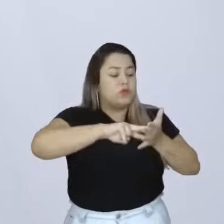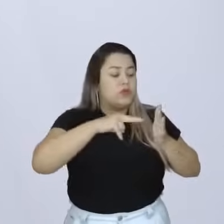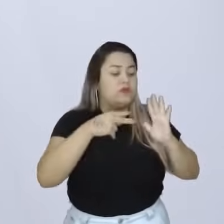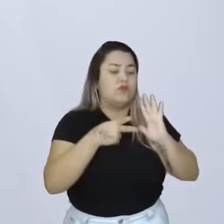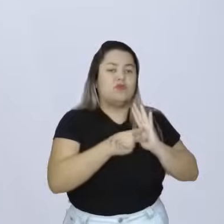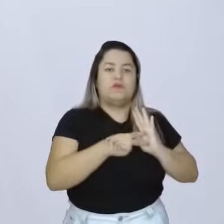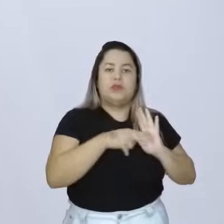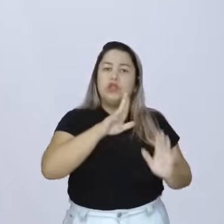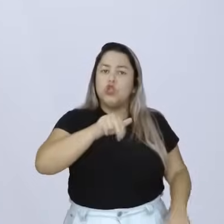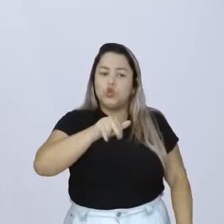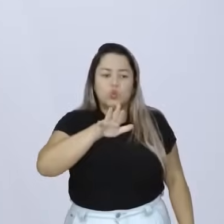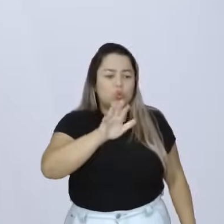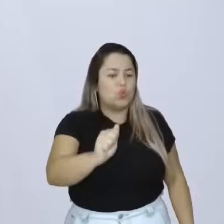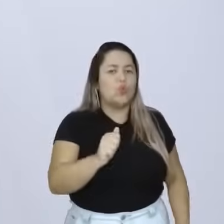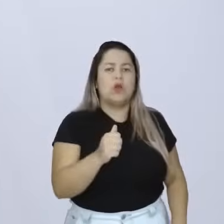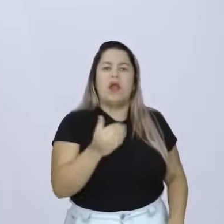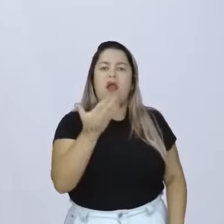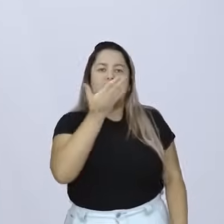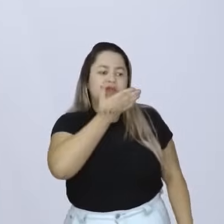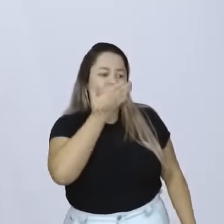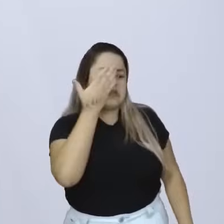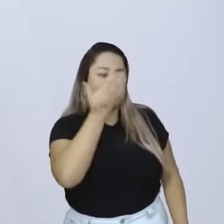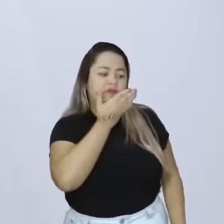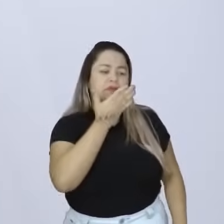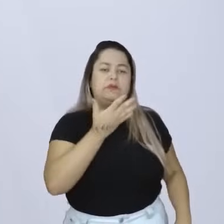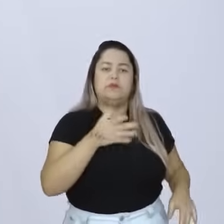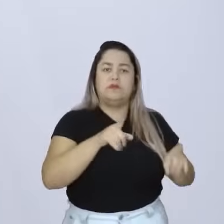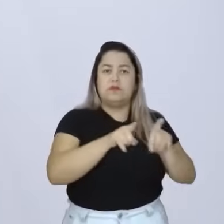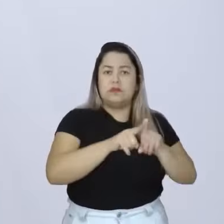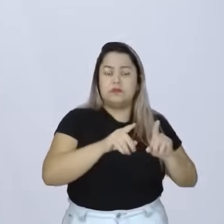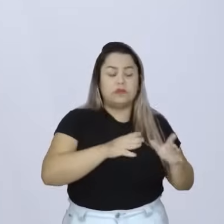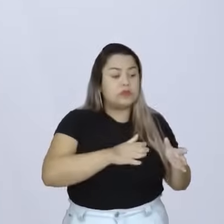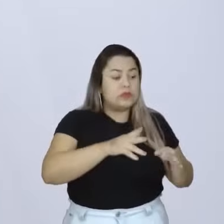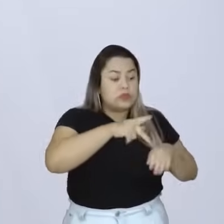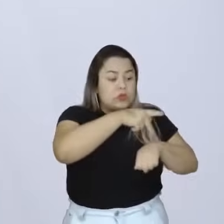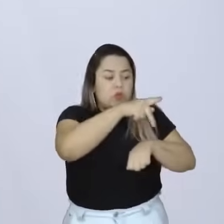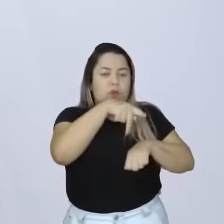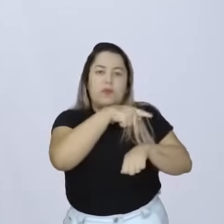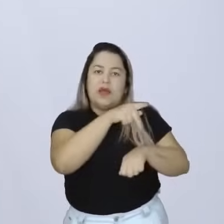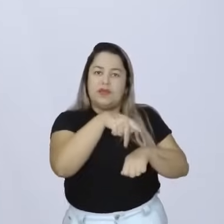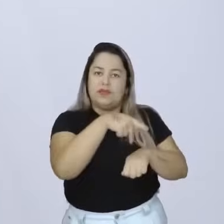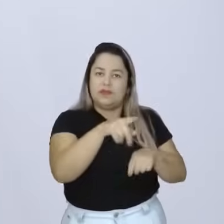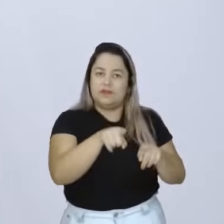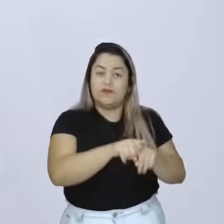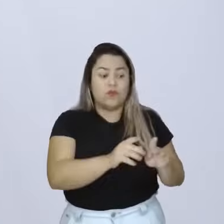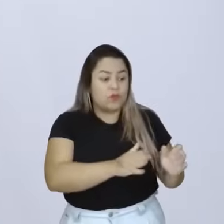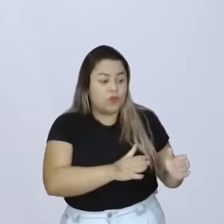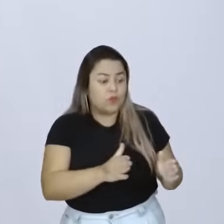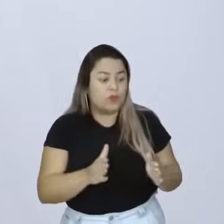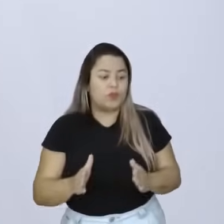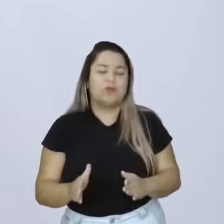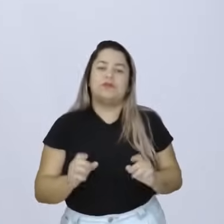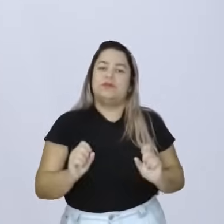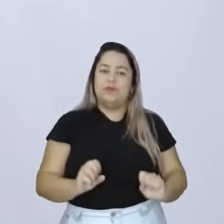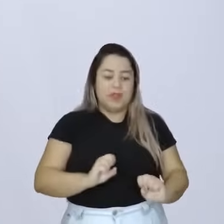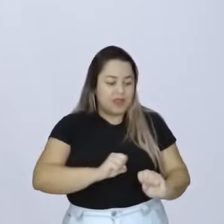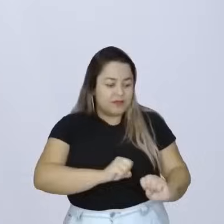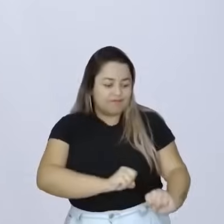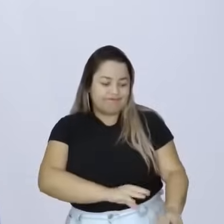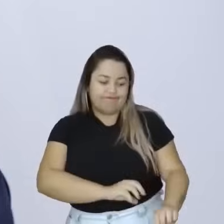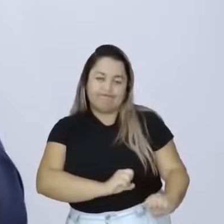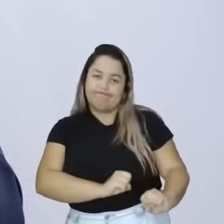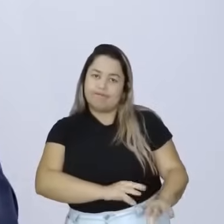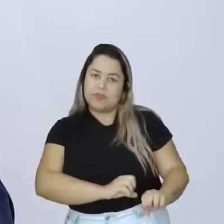significativa e jamais vista nessa escala no nosso país. Então, foi um processo muito educativo